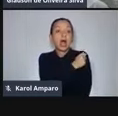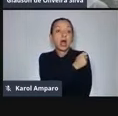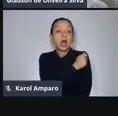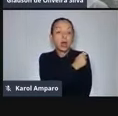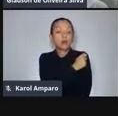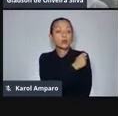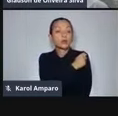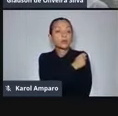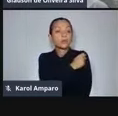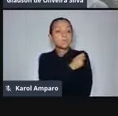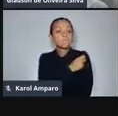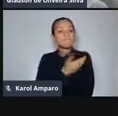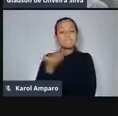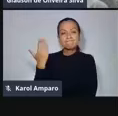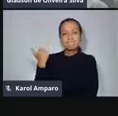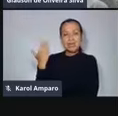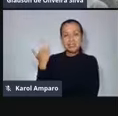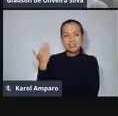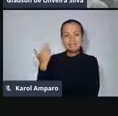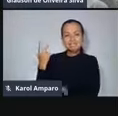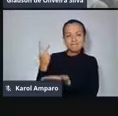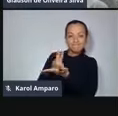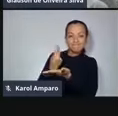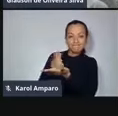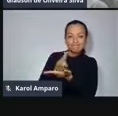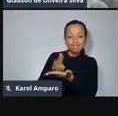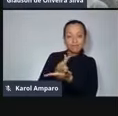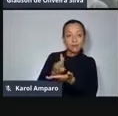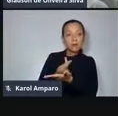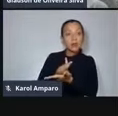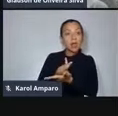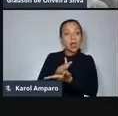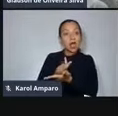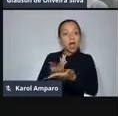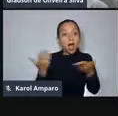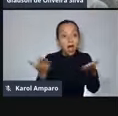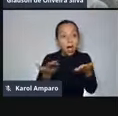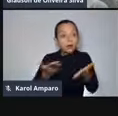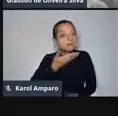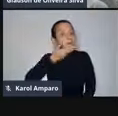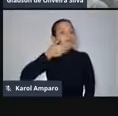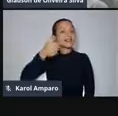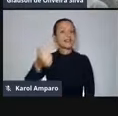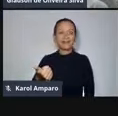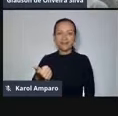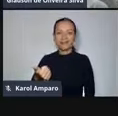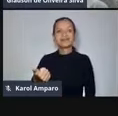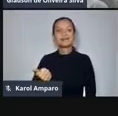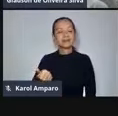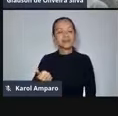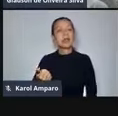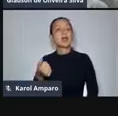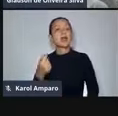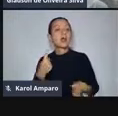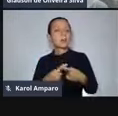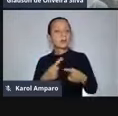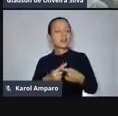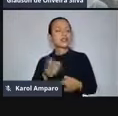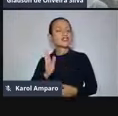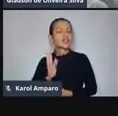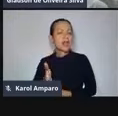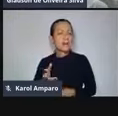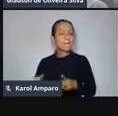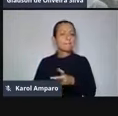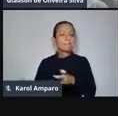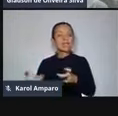superaram em muito. Todos eles que estão ali já abraçaram, já sentiram a necessidade de que